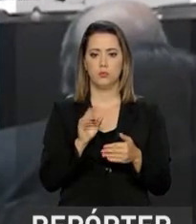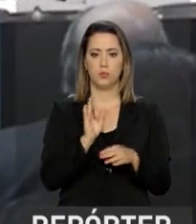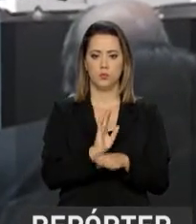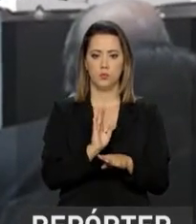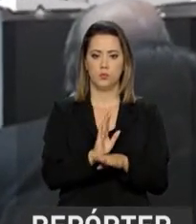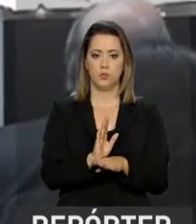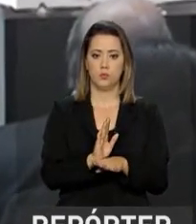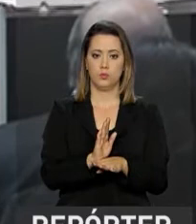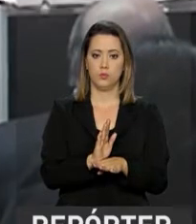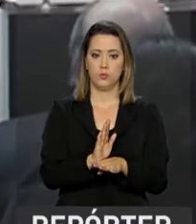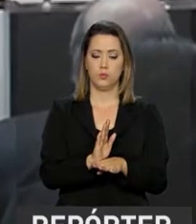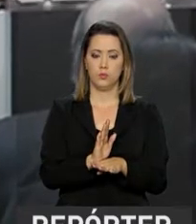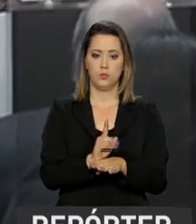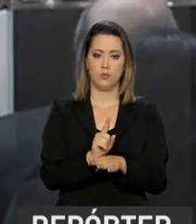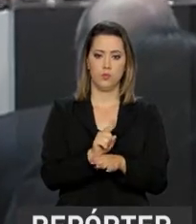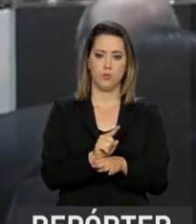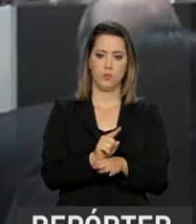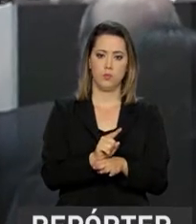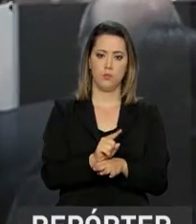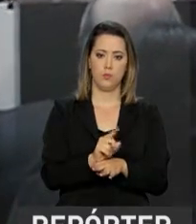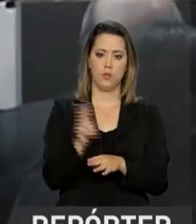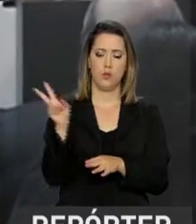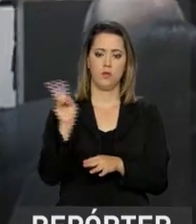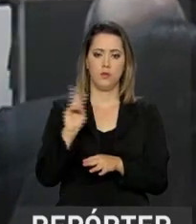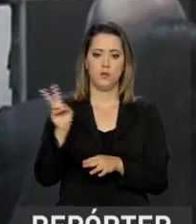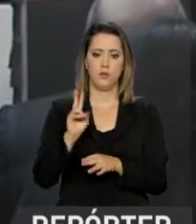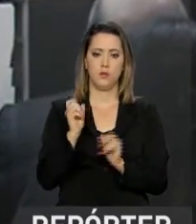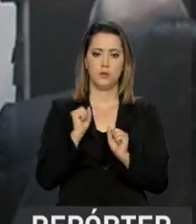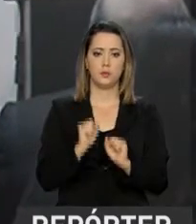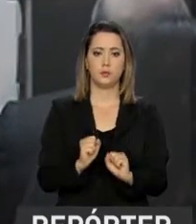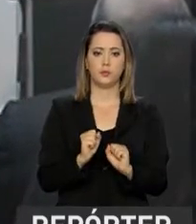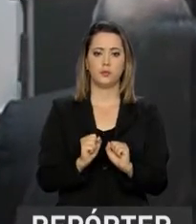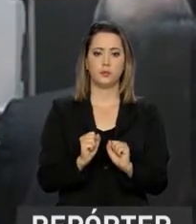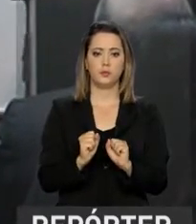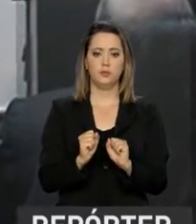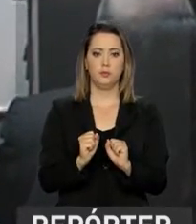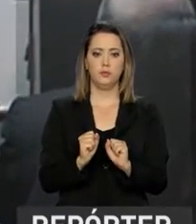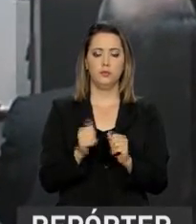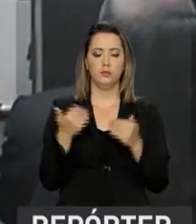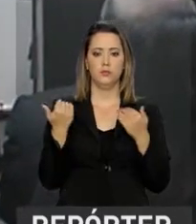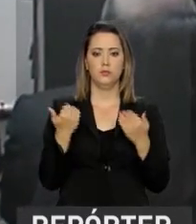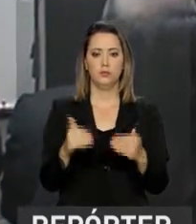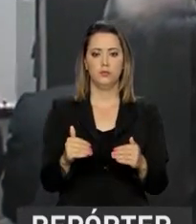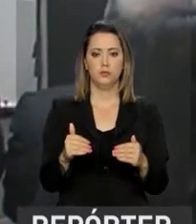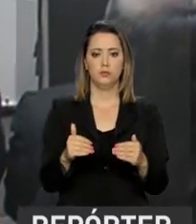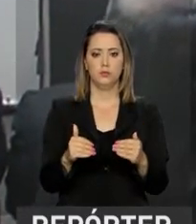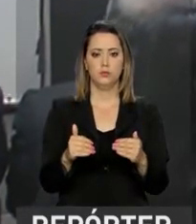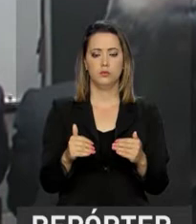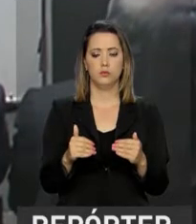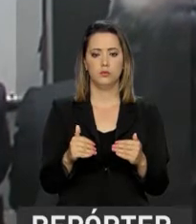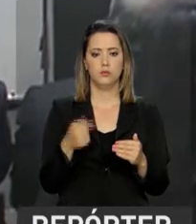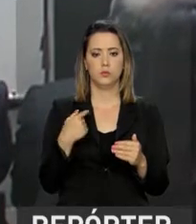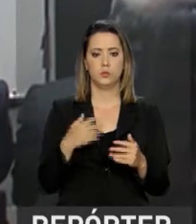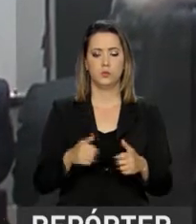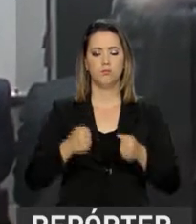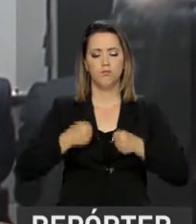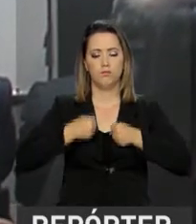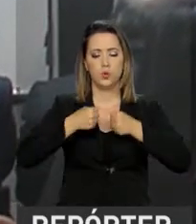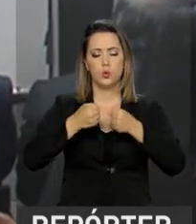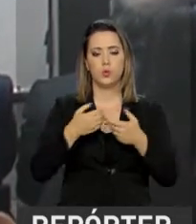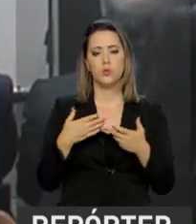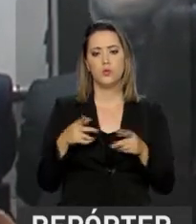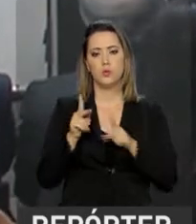contribuir para que a Venezuela possa, mediante a luta do seu